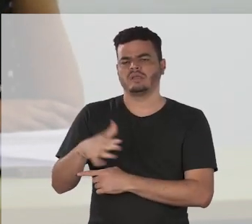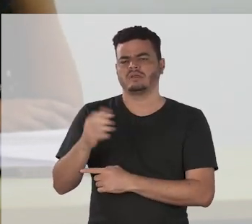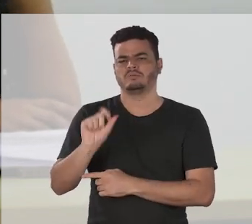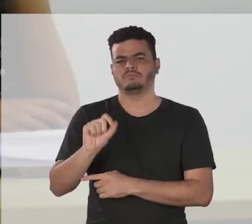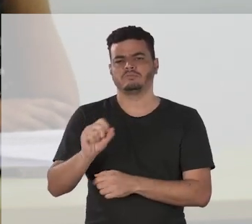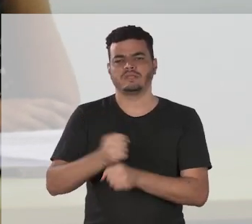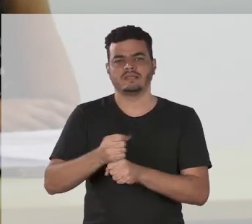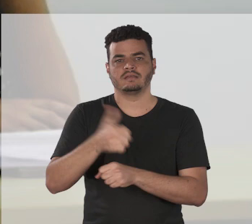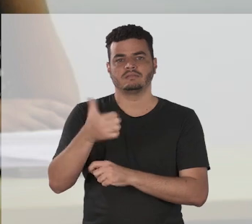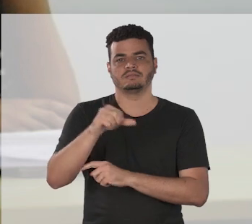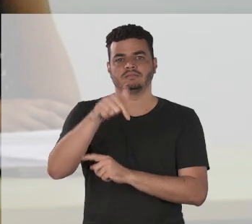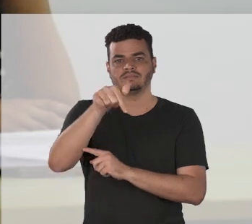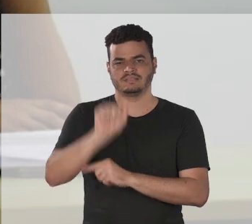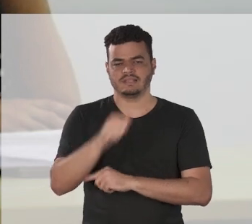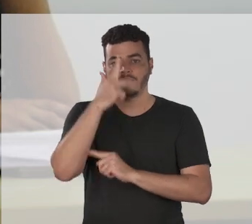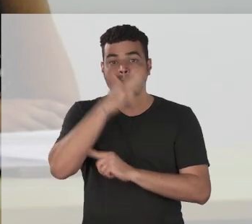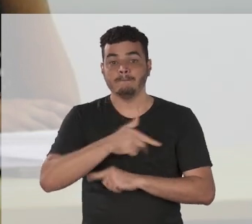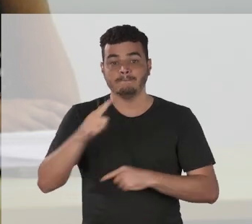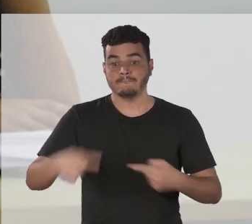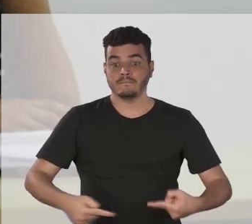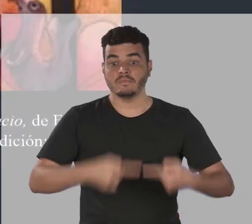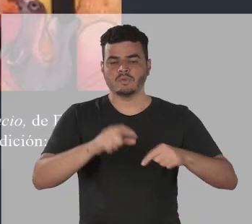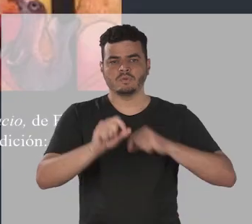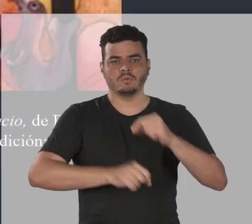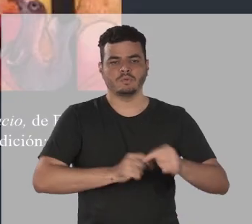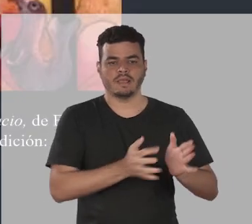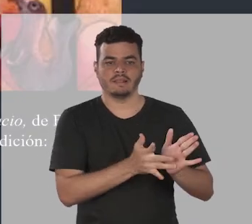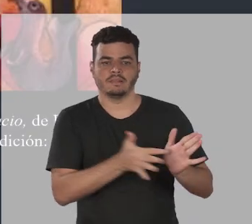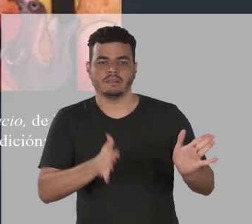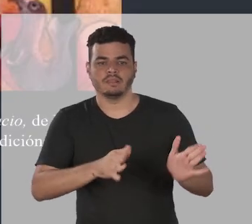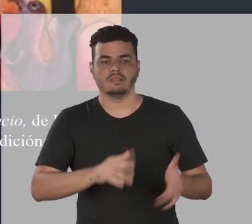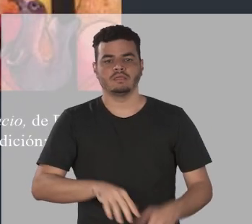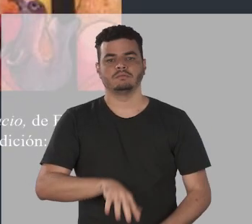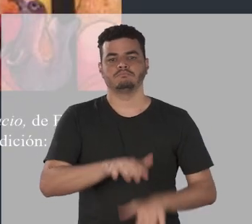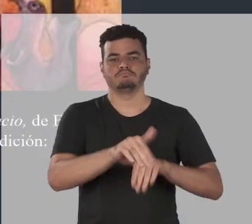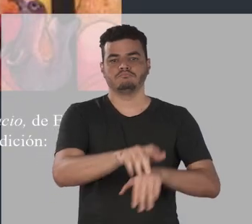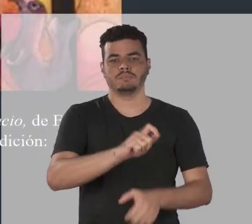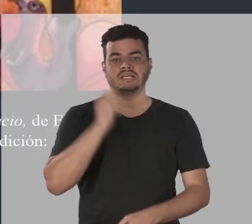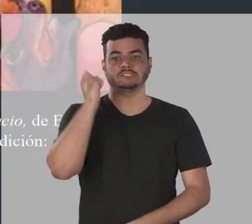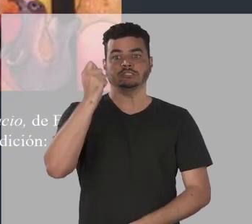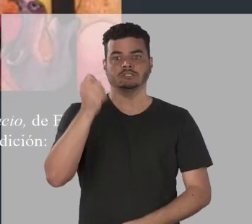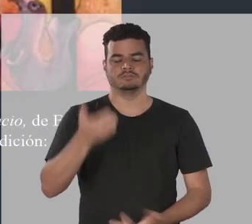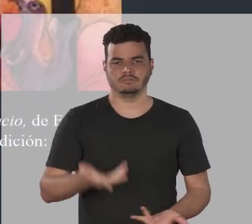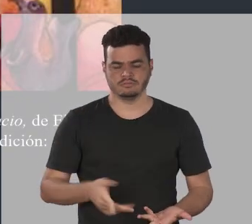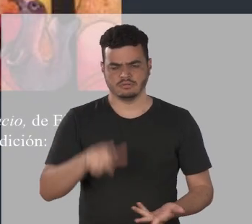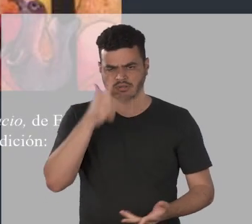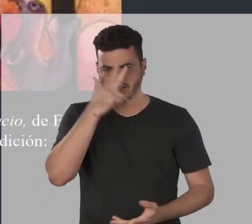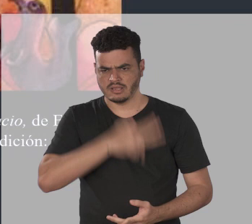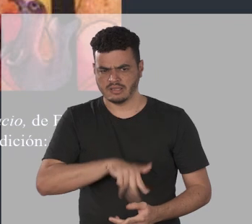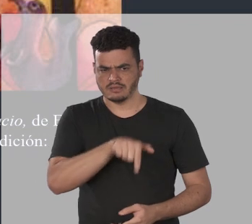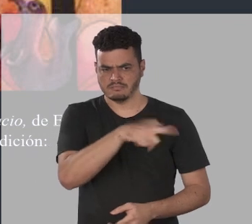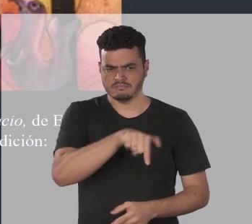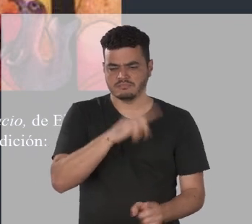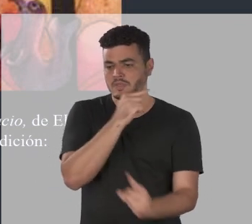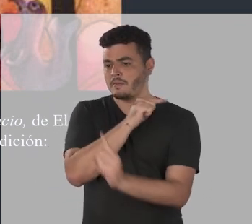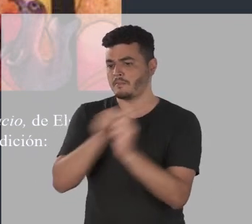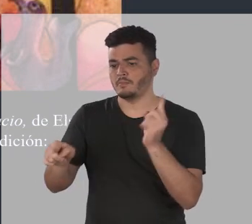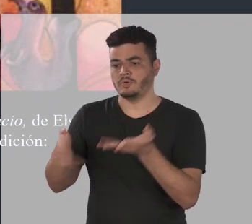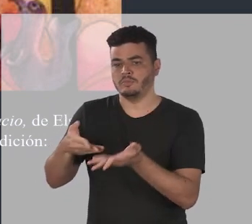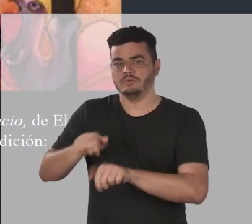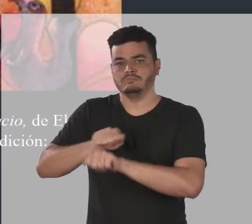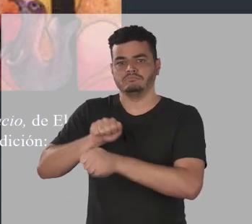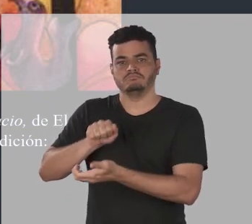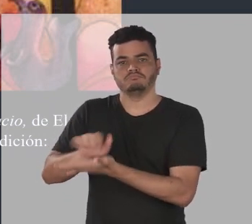70. Preste atenção que a data de edição é justamente a ditadura, e foi um dos livros proibidos pela ditadura